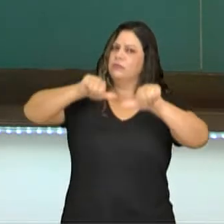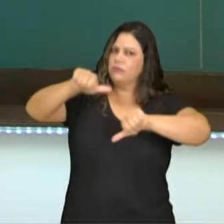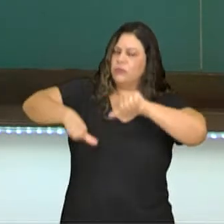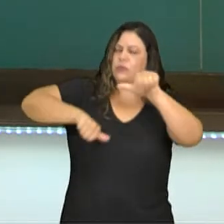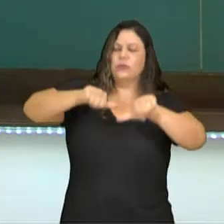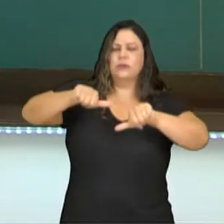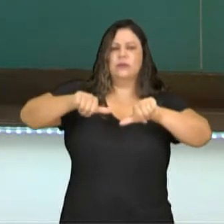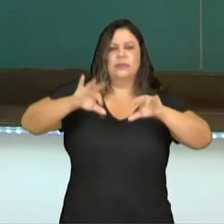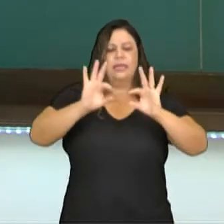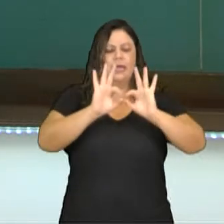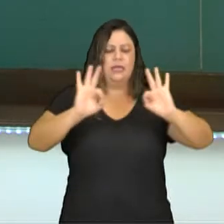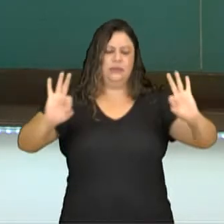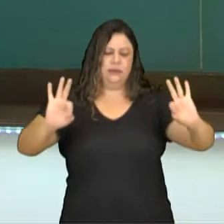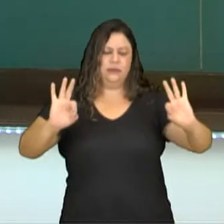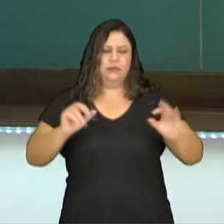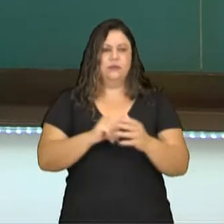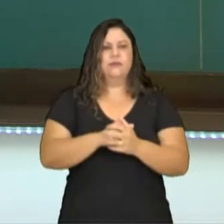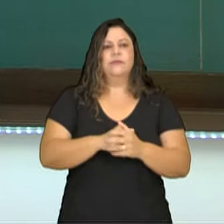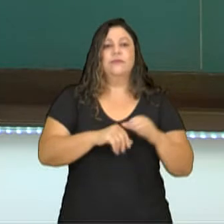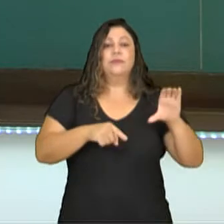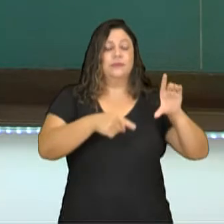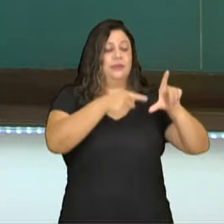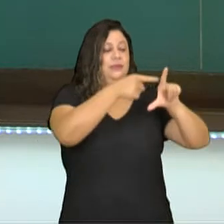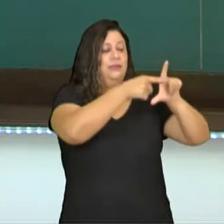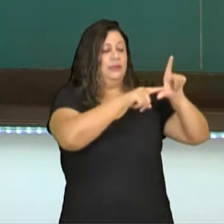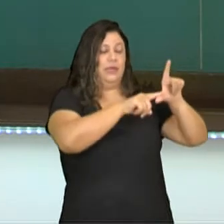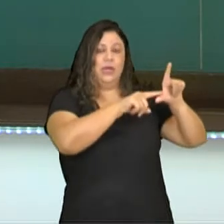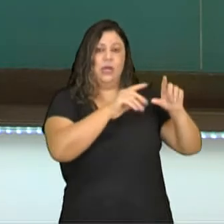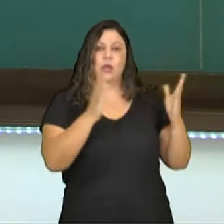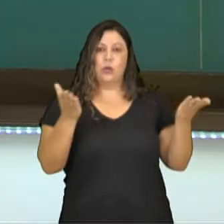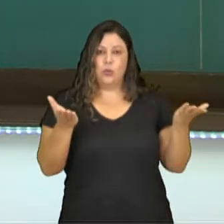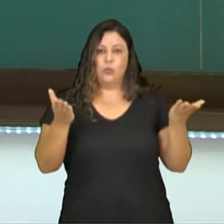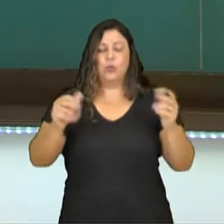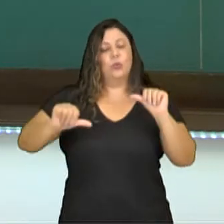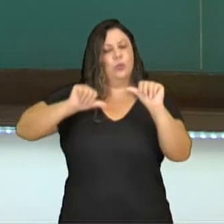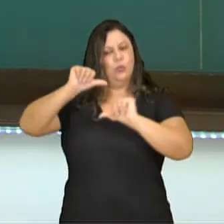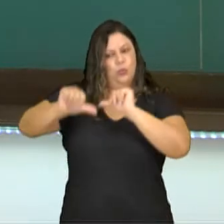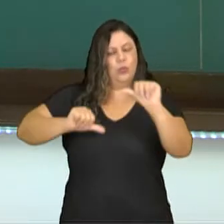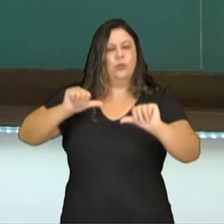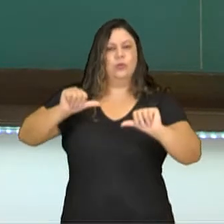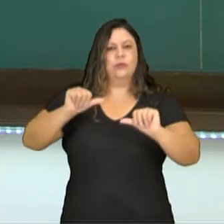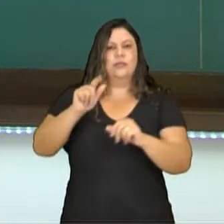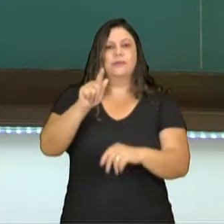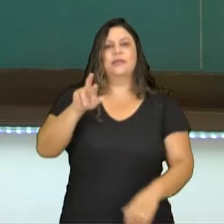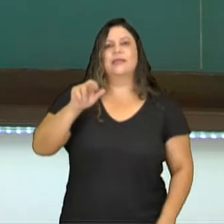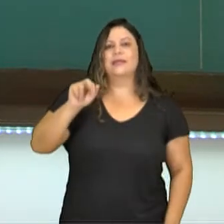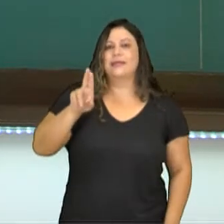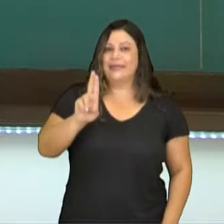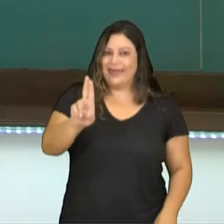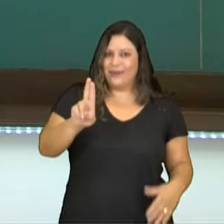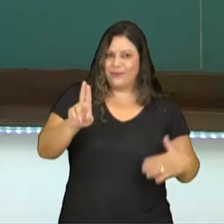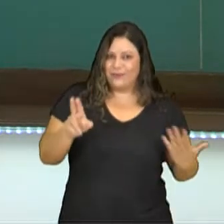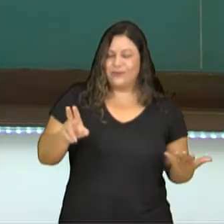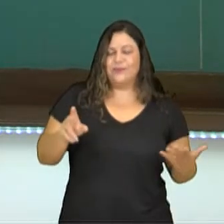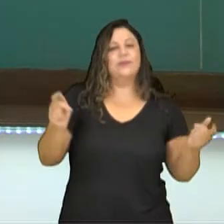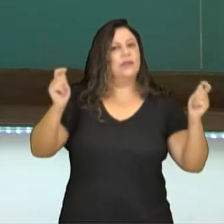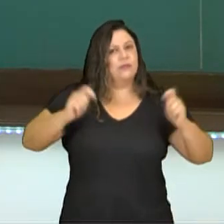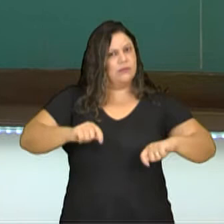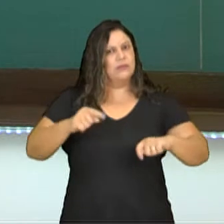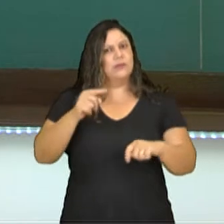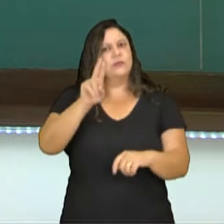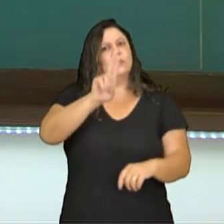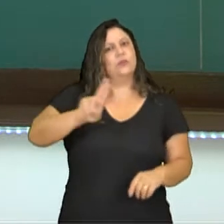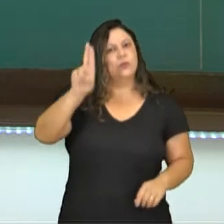as unidades de medidas de ângulos de graus para radianos e de radianos para graus. Quando a gente for fazer isso, nós vamos usar